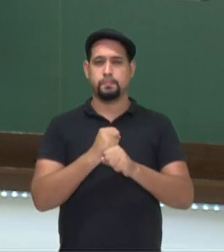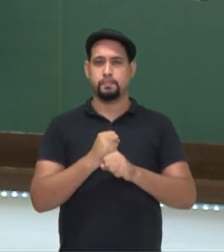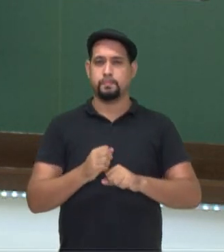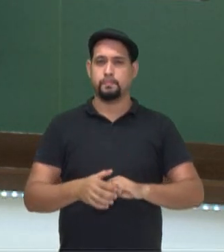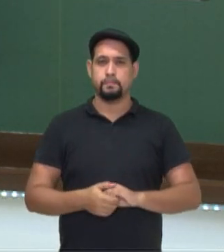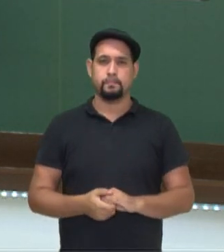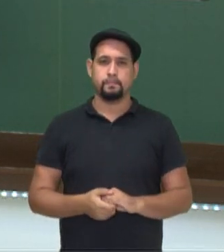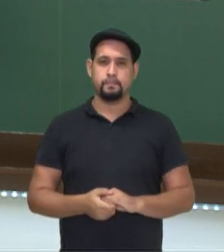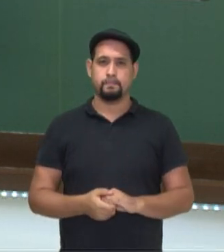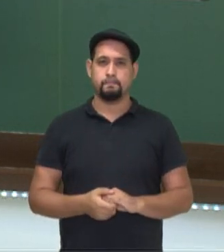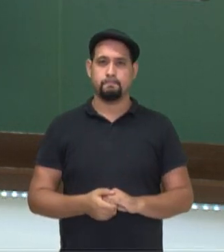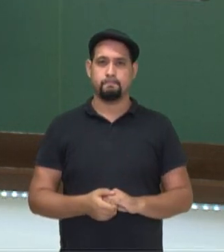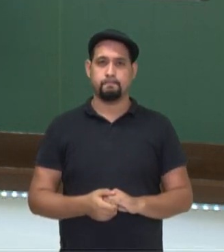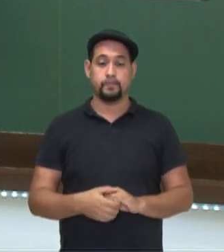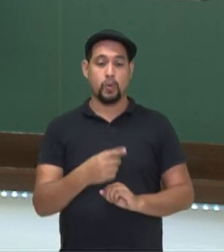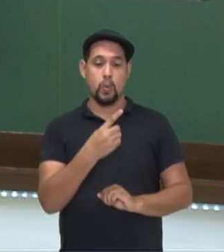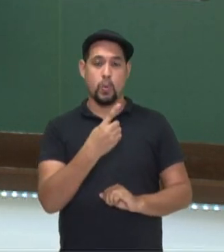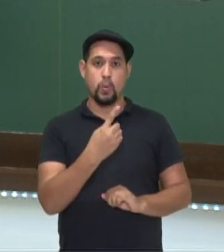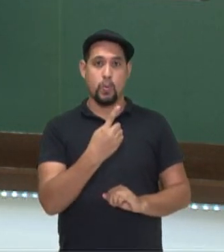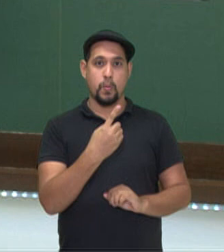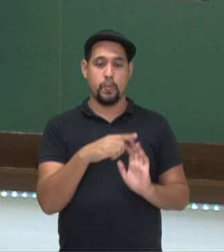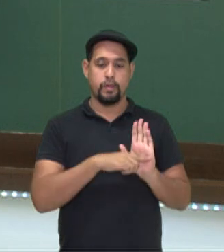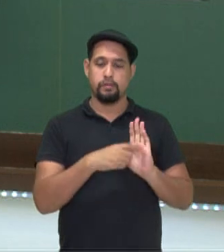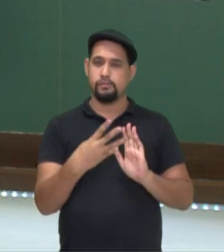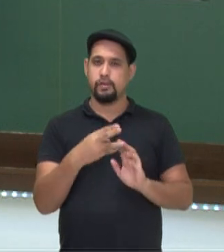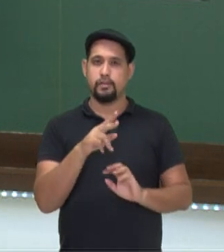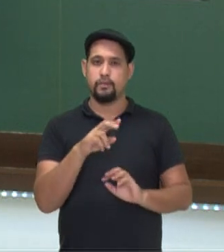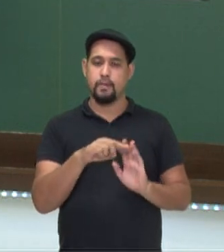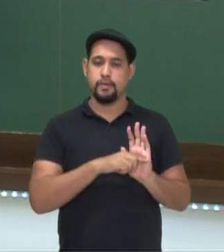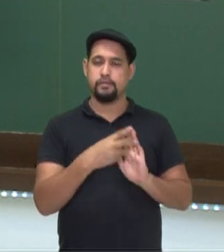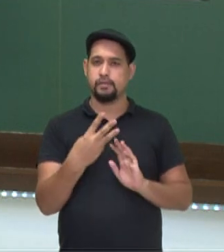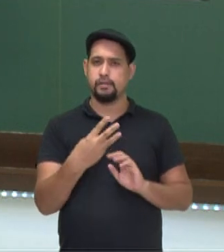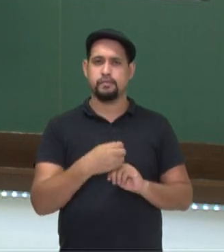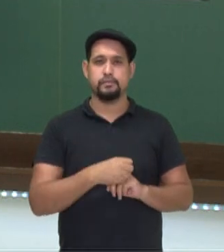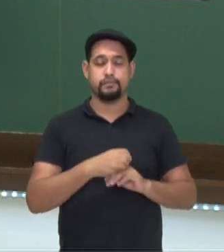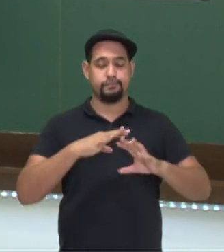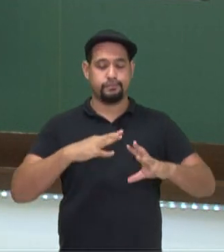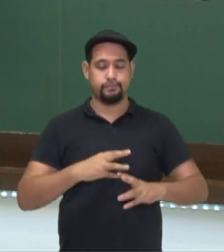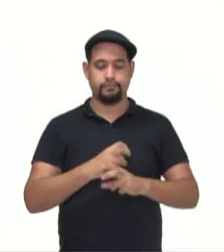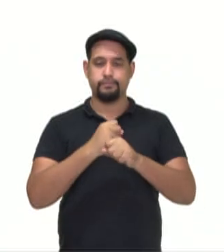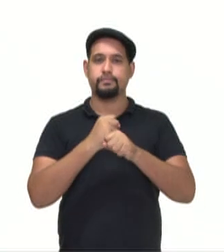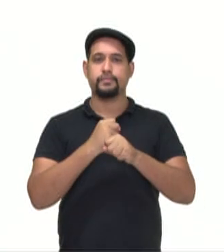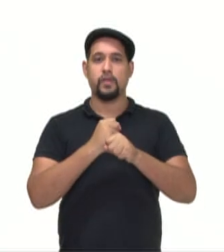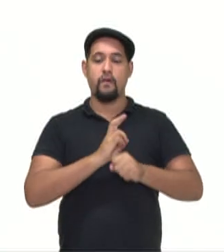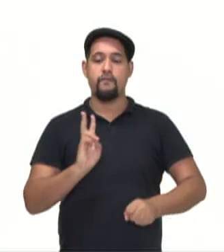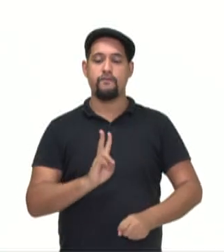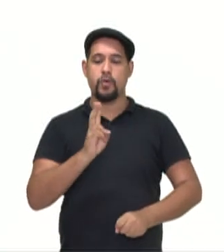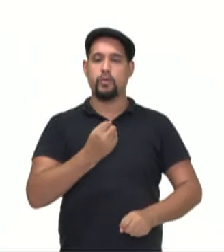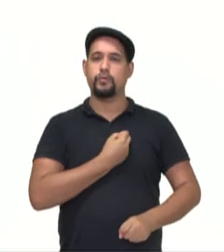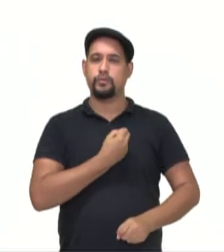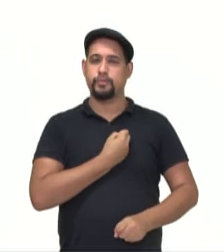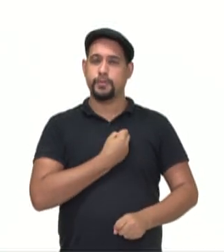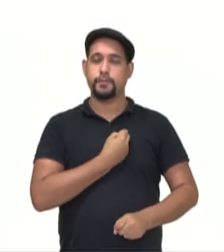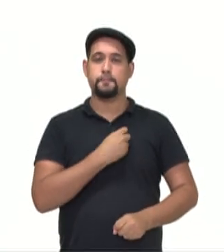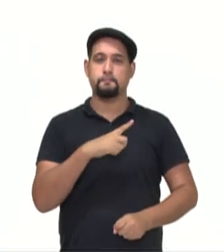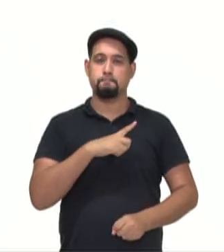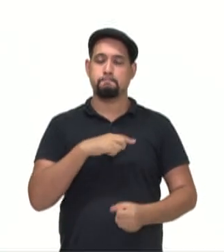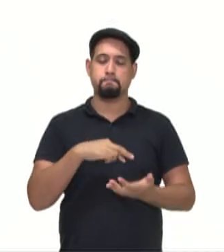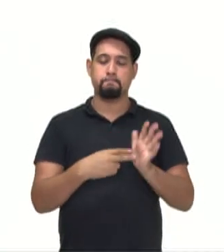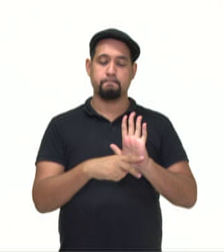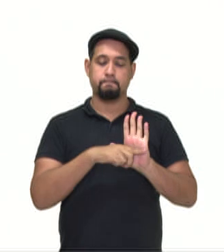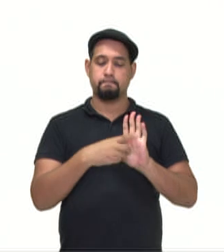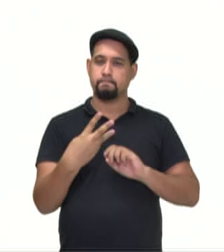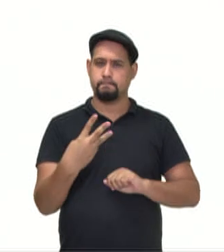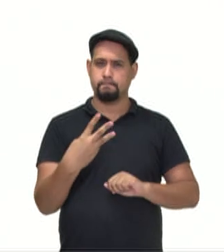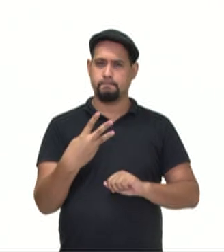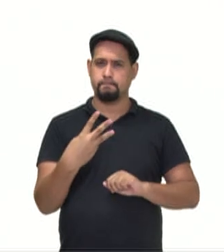Tá? Então ficou 1 menos 4, que é igual a menos 3. Conclusão. O valor numérico da expressão acima é menos